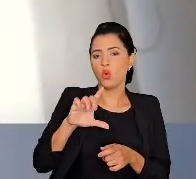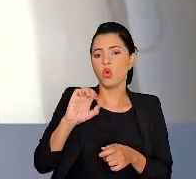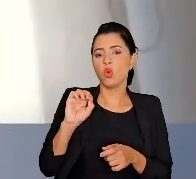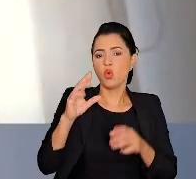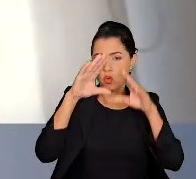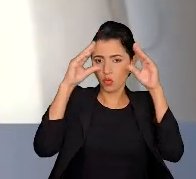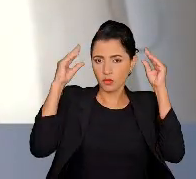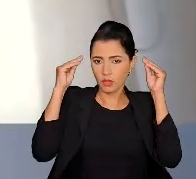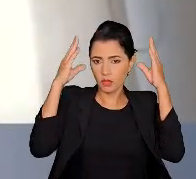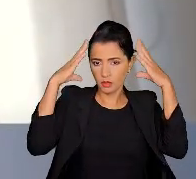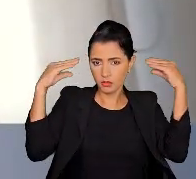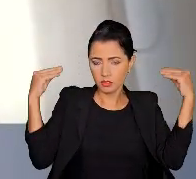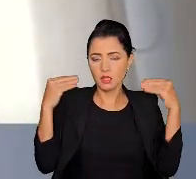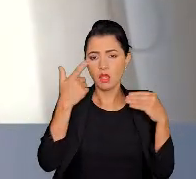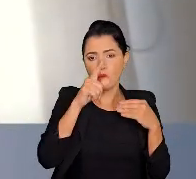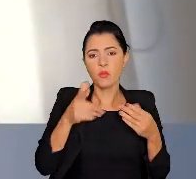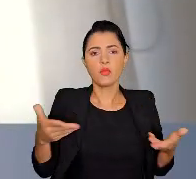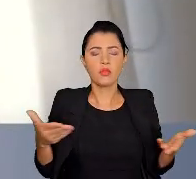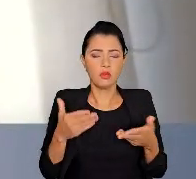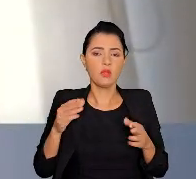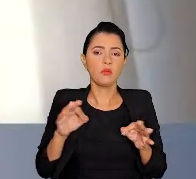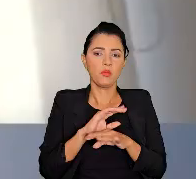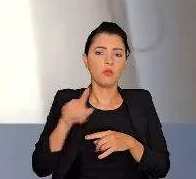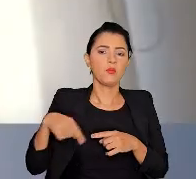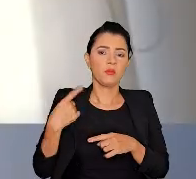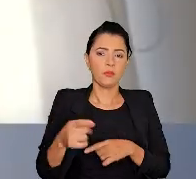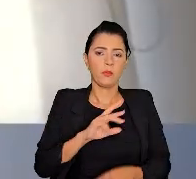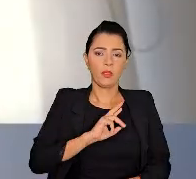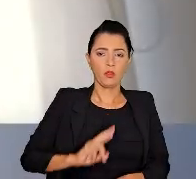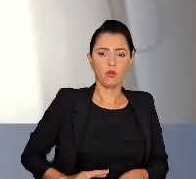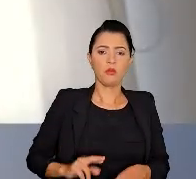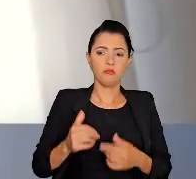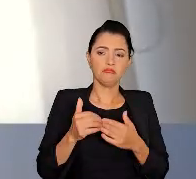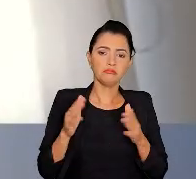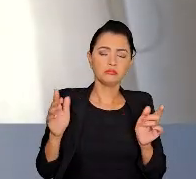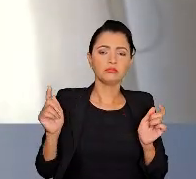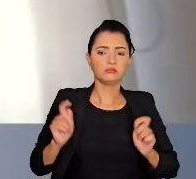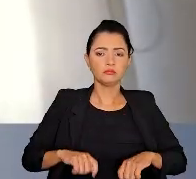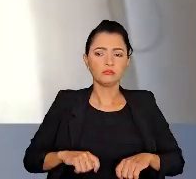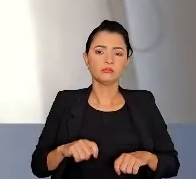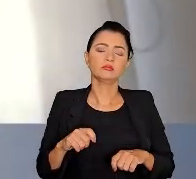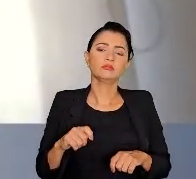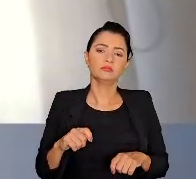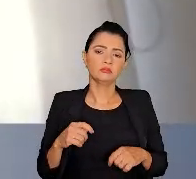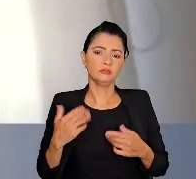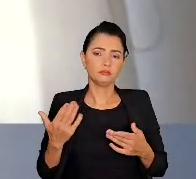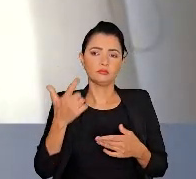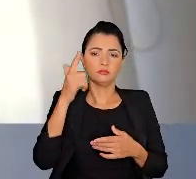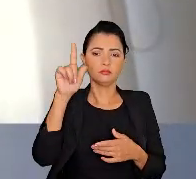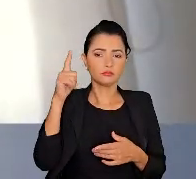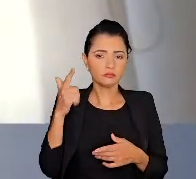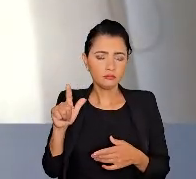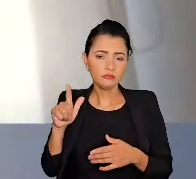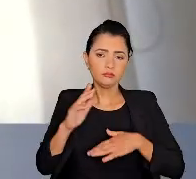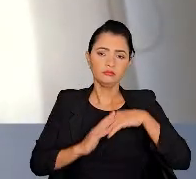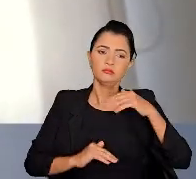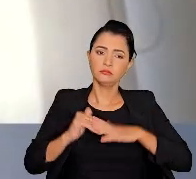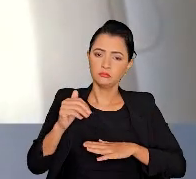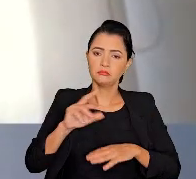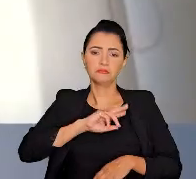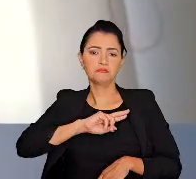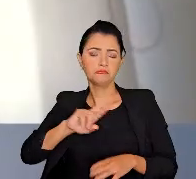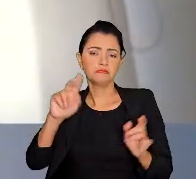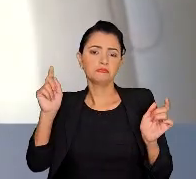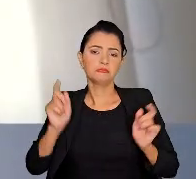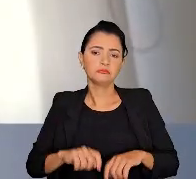principalmente após a República, no qual houve uma abertura para a aceitação de outras práticas religiosas e